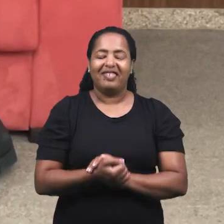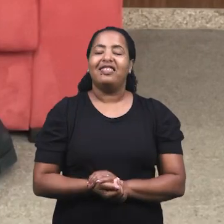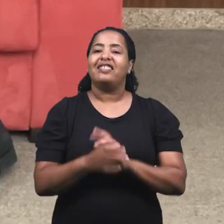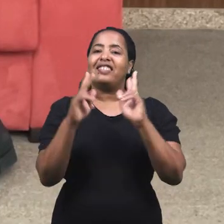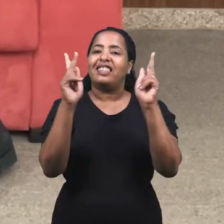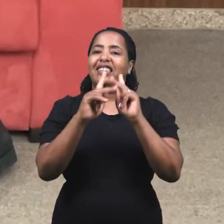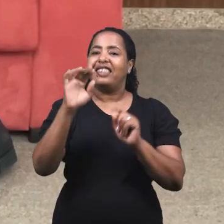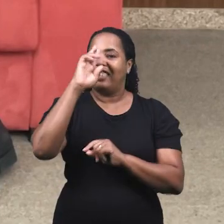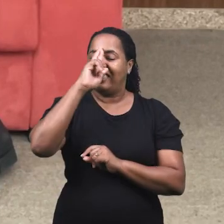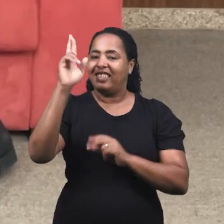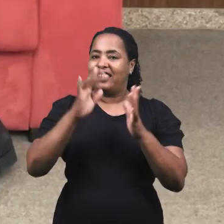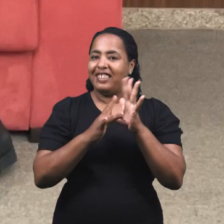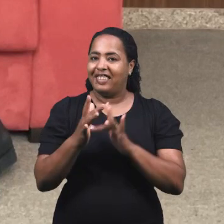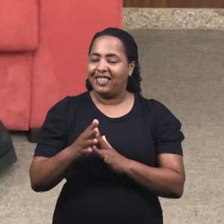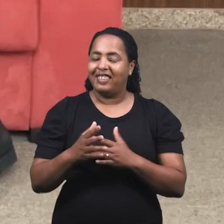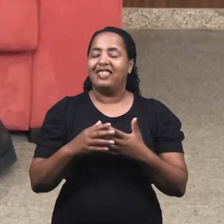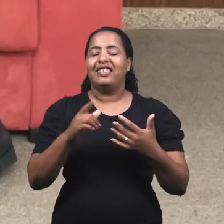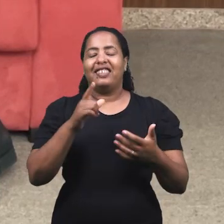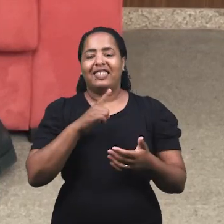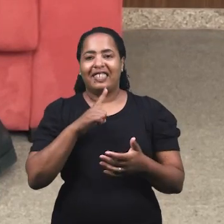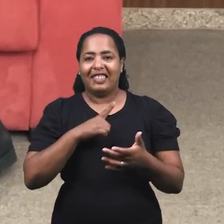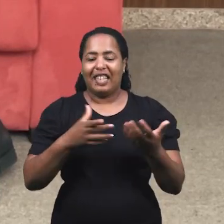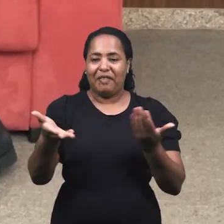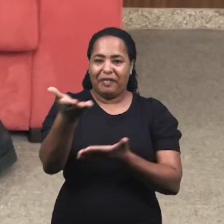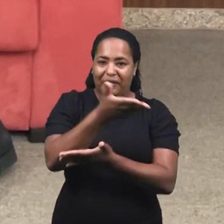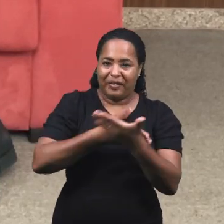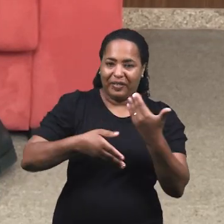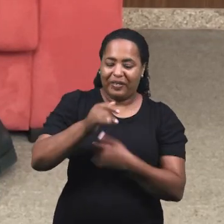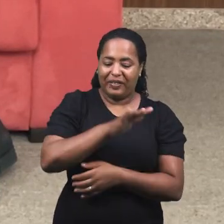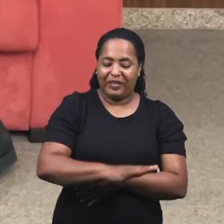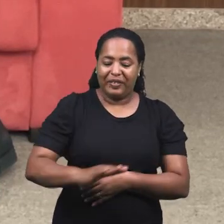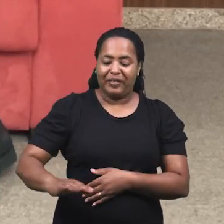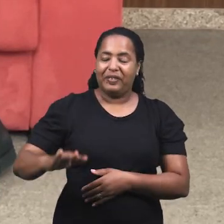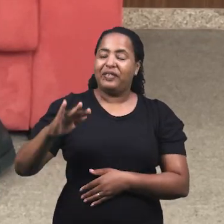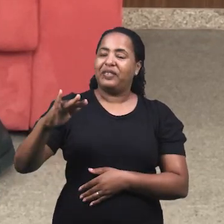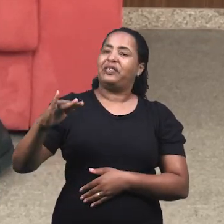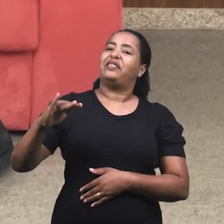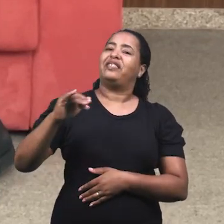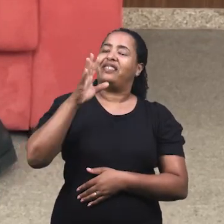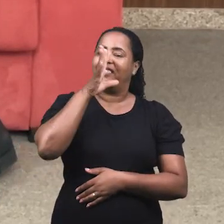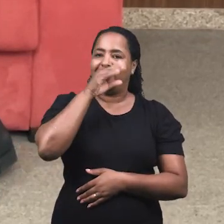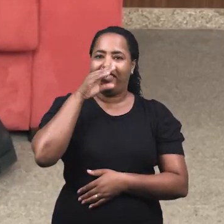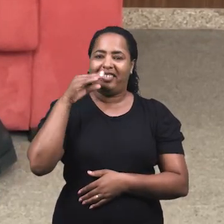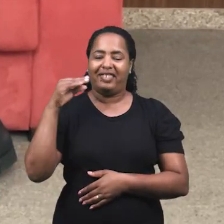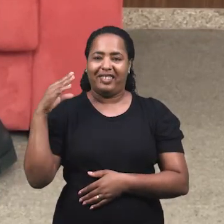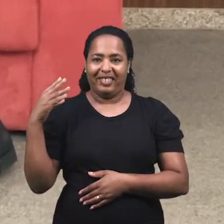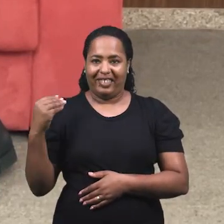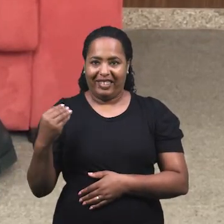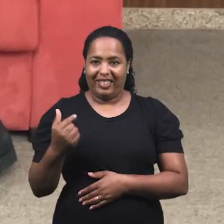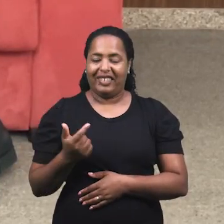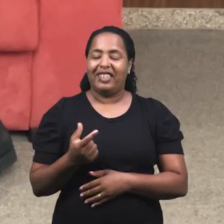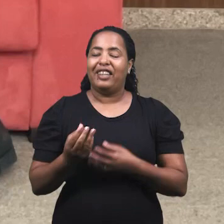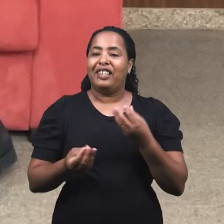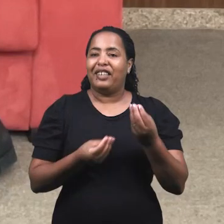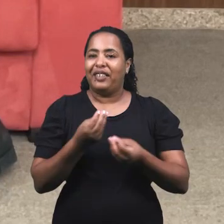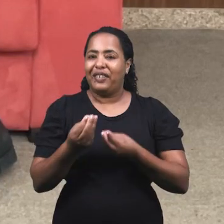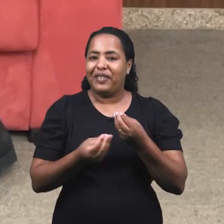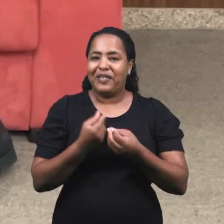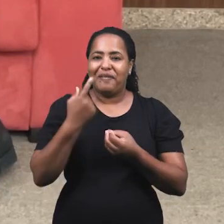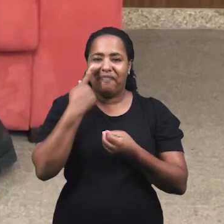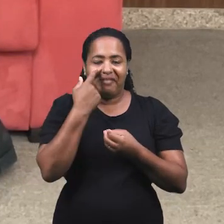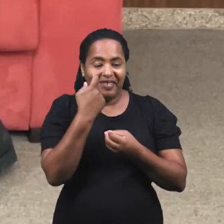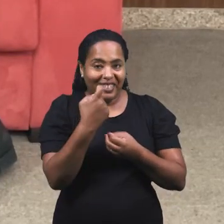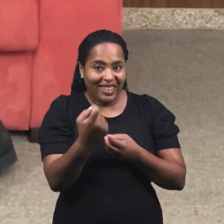meus amados irmãos, vimos aqui a participação das crianças, intermediários, adolescentes. Temos visto como eles